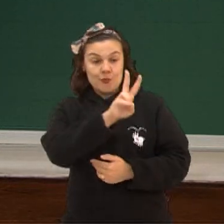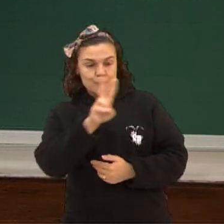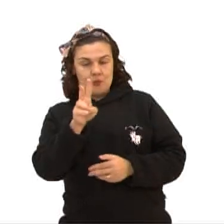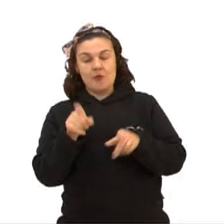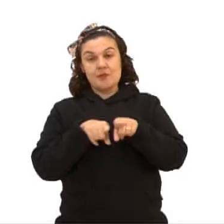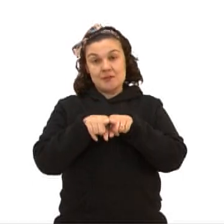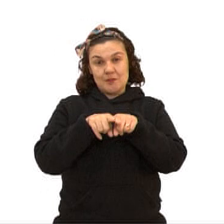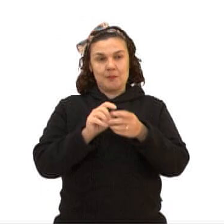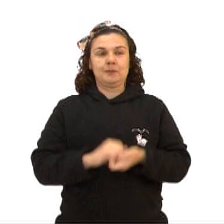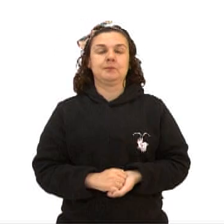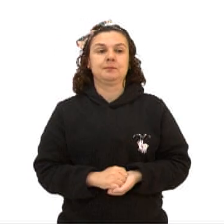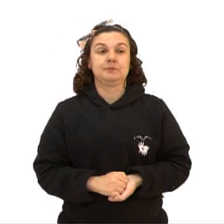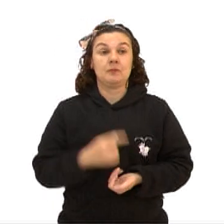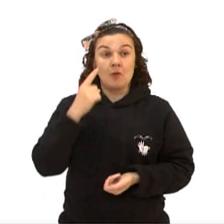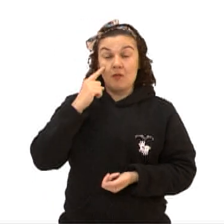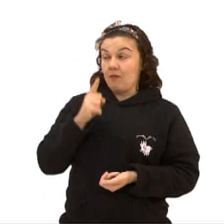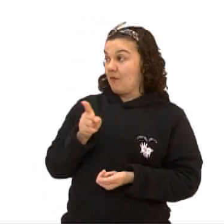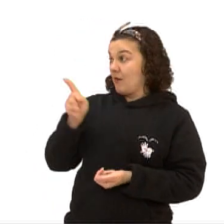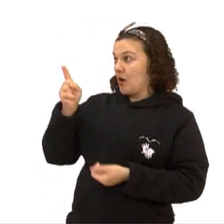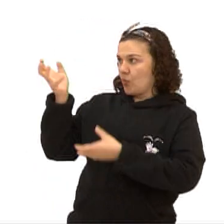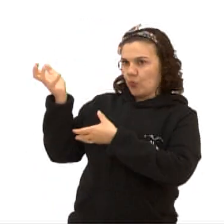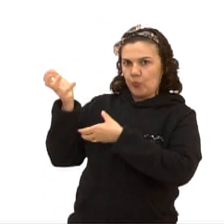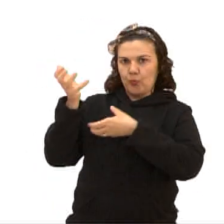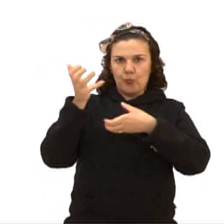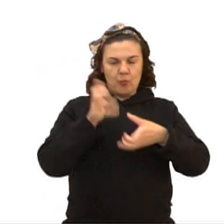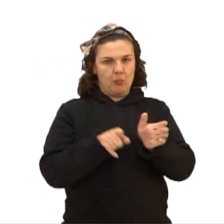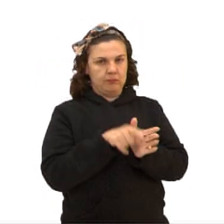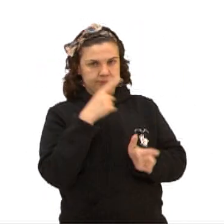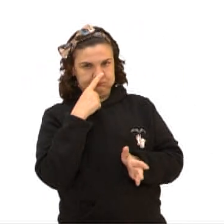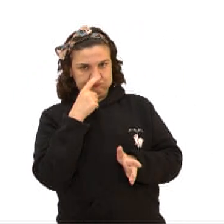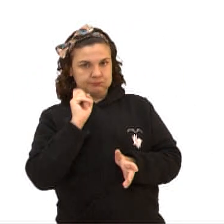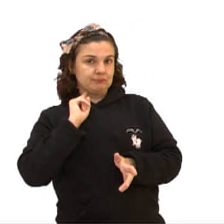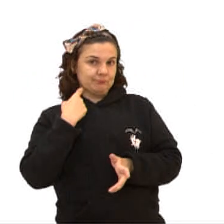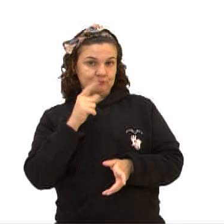aqui da parte da rede coletora de esgoto, né, que ainda existe lá da época.